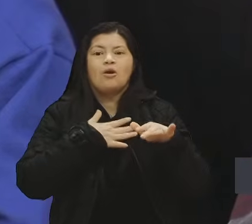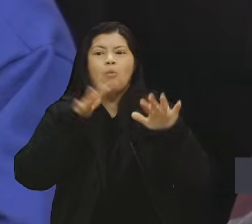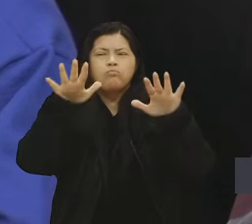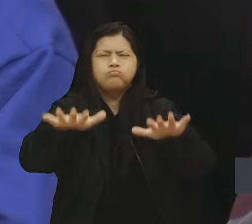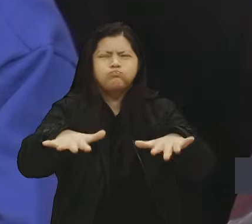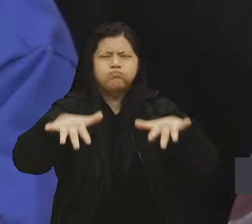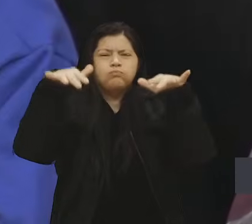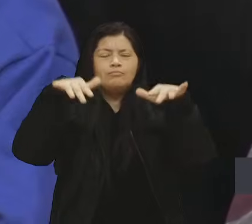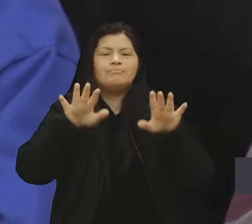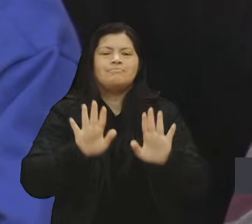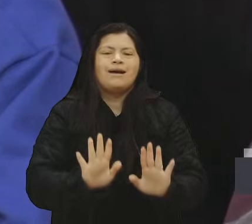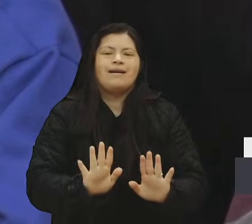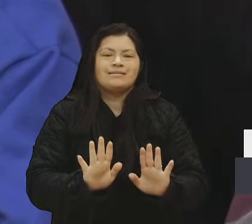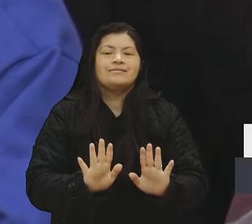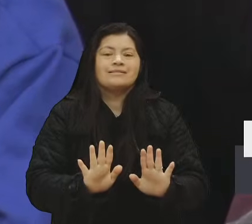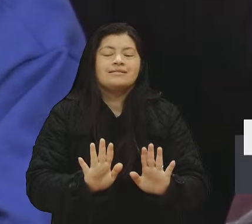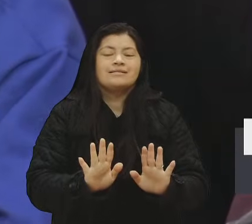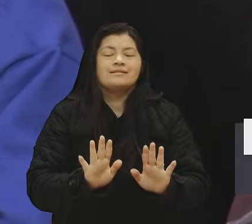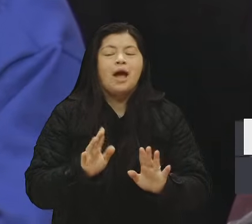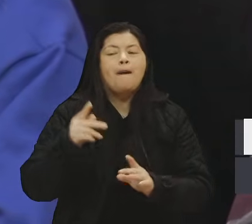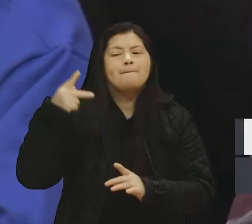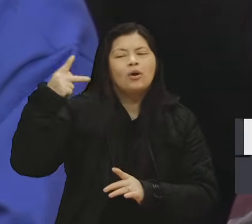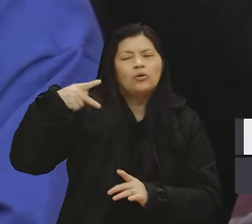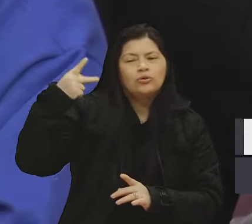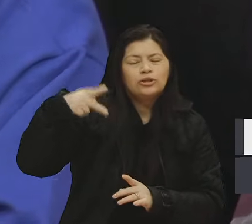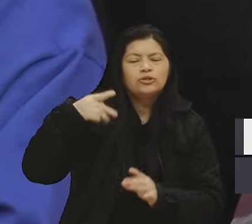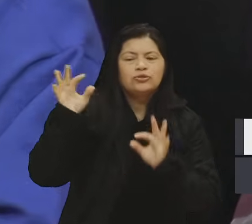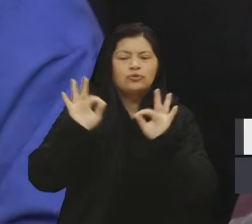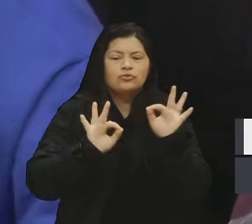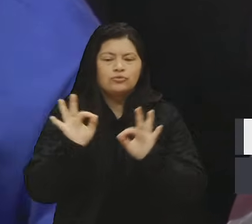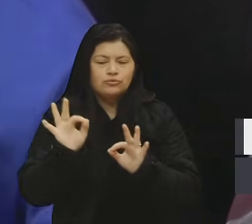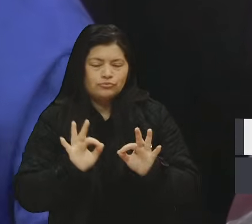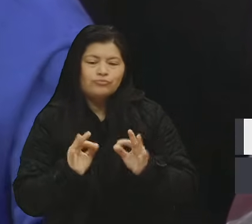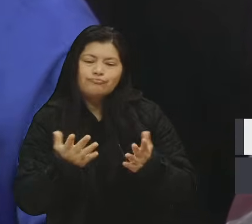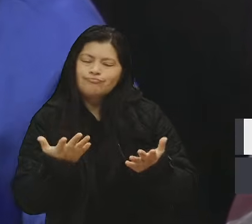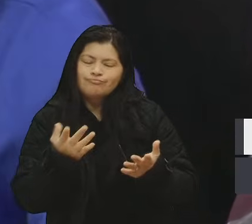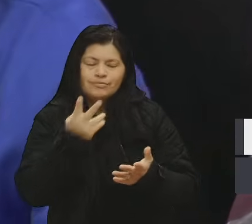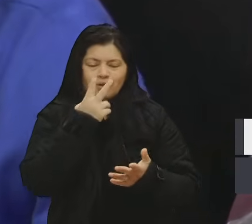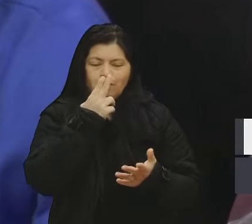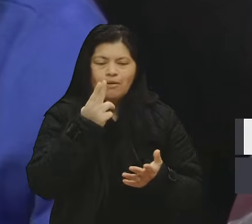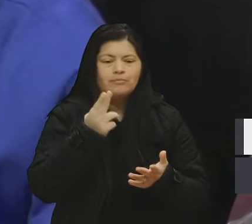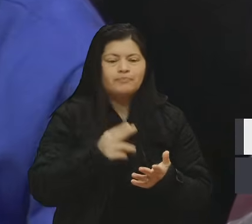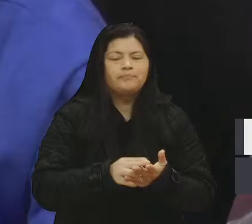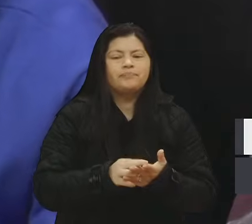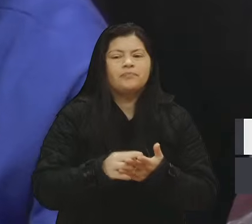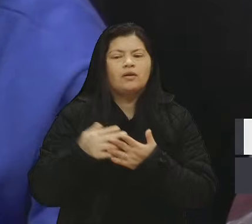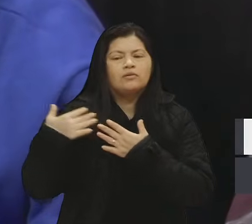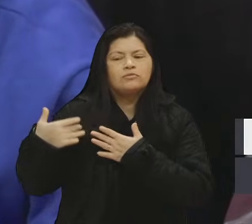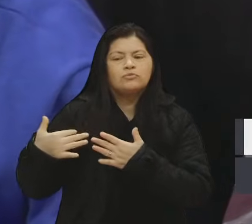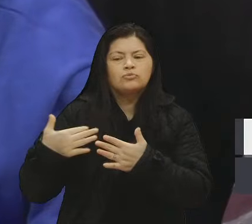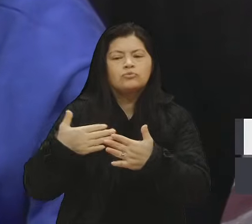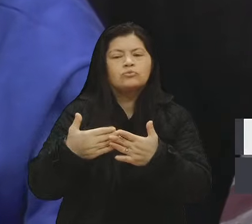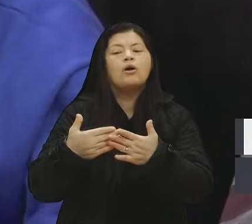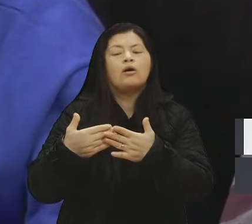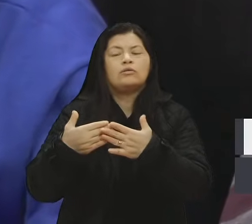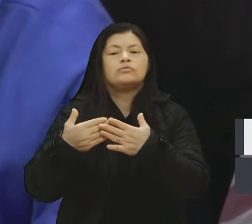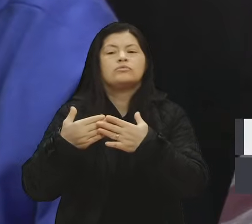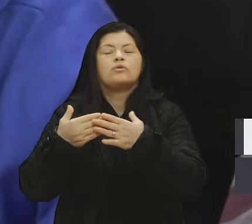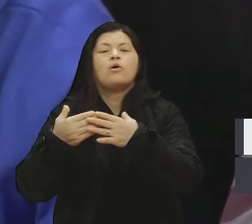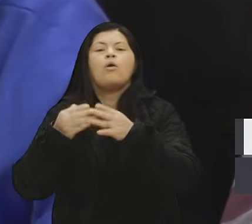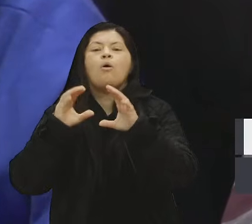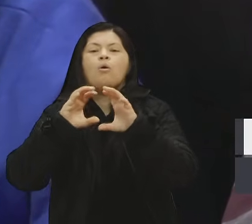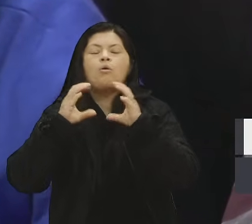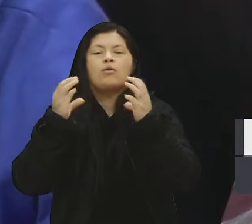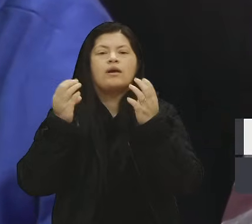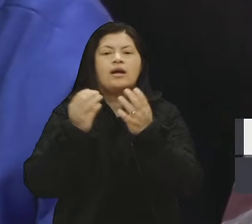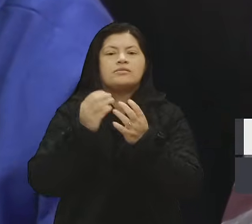ela cumpre o seu papel político, organizativo e mobilizatório. Nós viemos desde o nosso congresso do CEPERS realizando uma